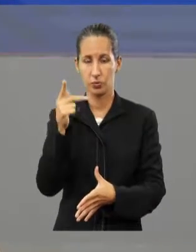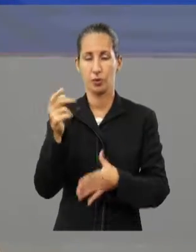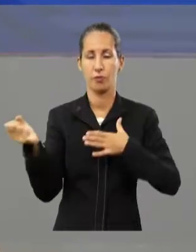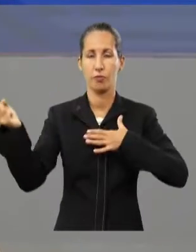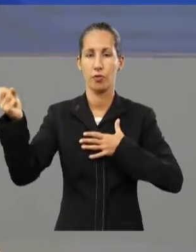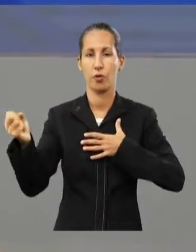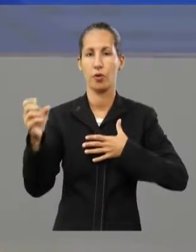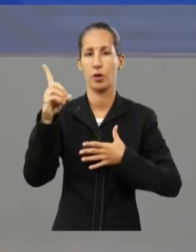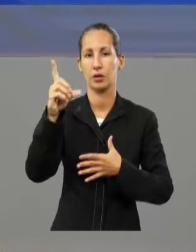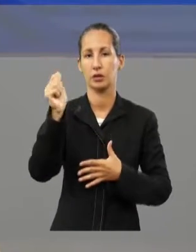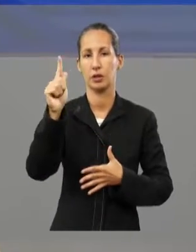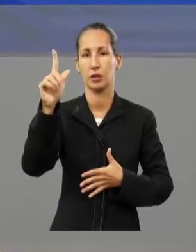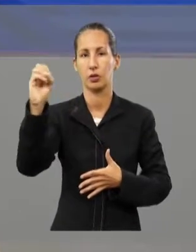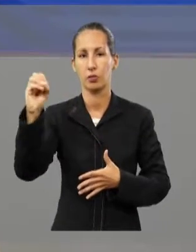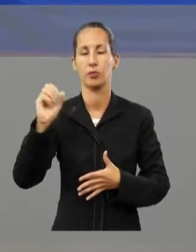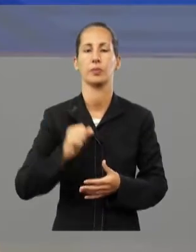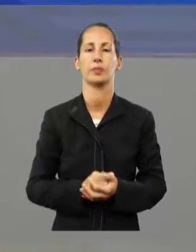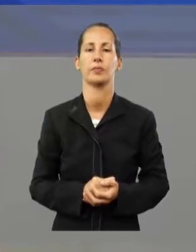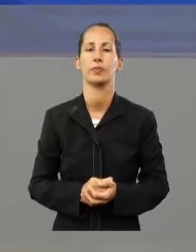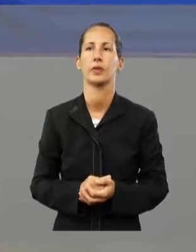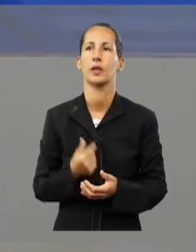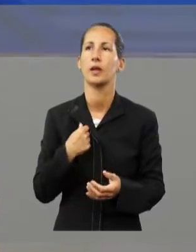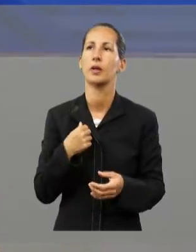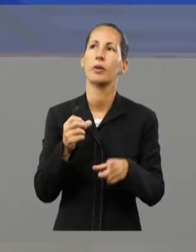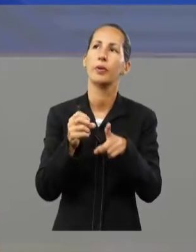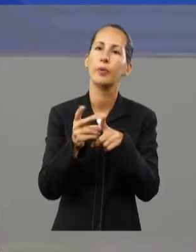Rua. Aí que dali eu aluguei,